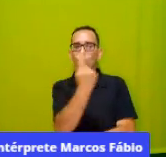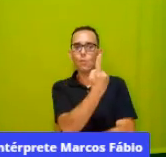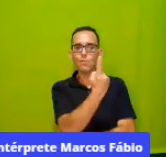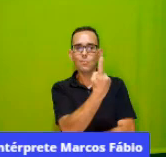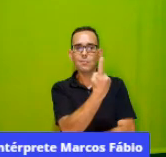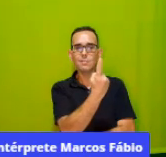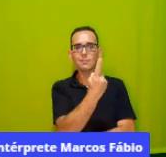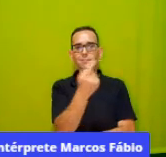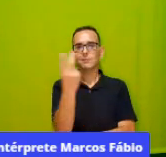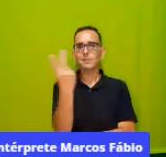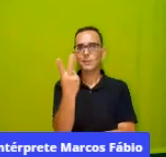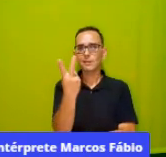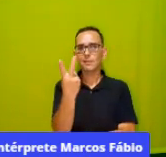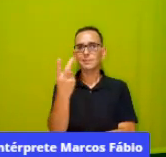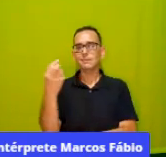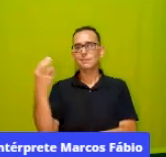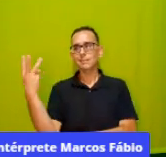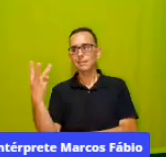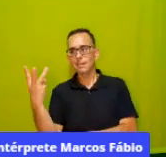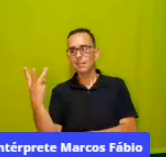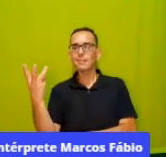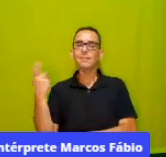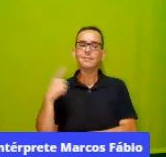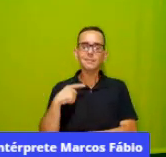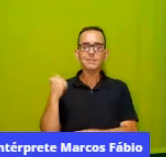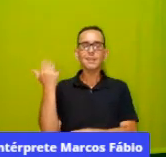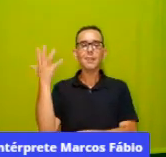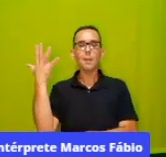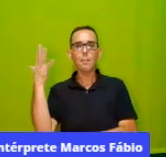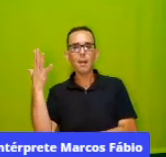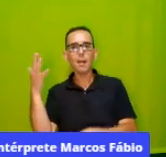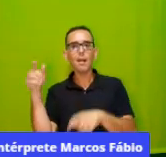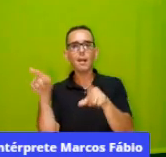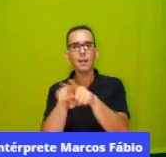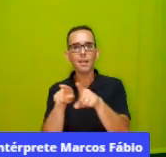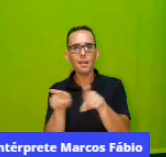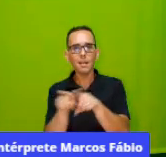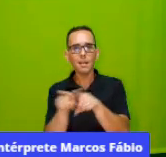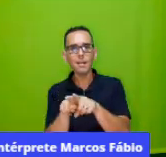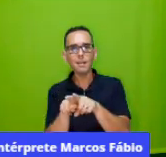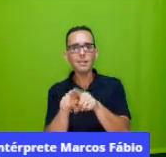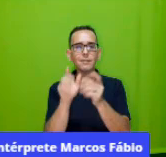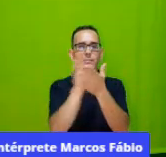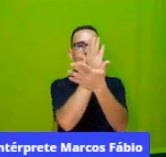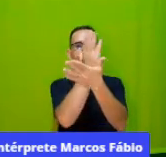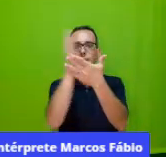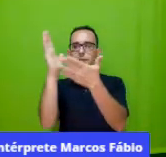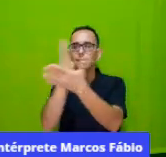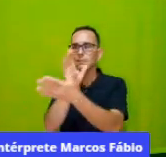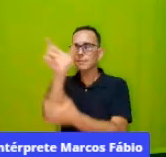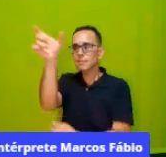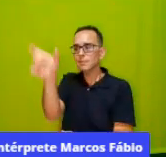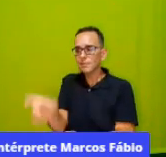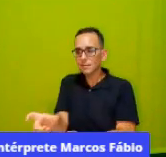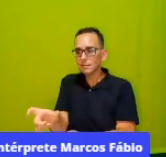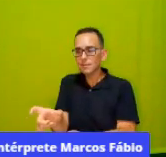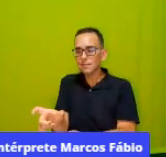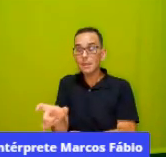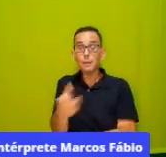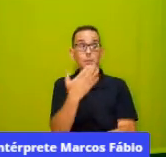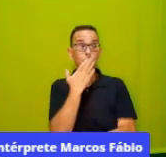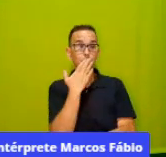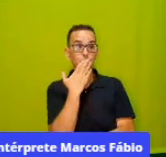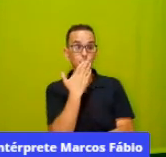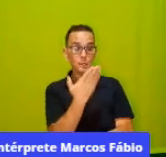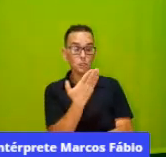em relevo, né? Todo feito com EVA, ó. Número 1, aí um bolinho, aí tem aqui as mãos. A gente pode estar